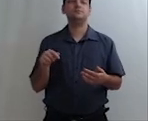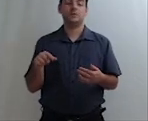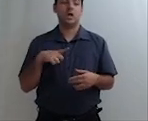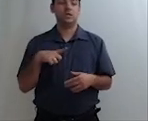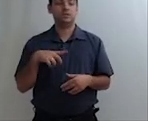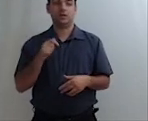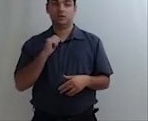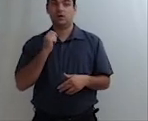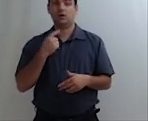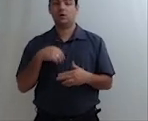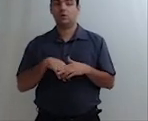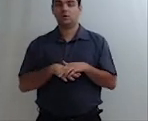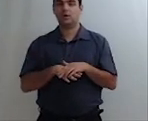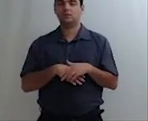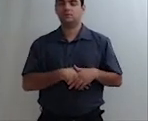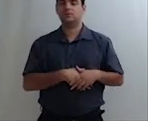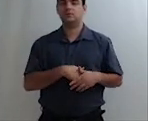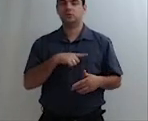entorpecente